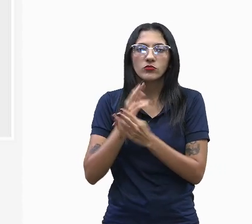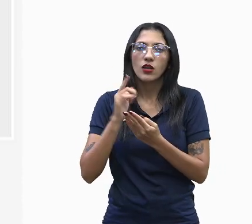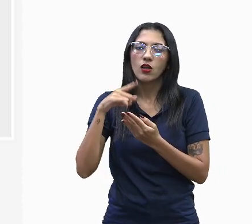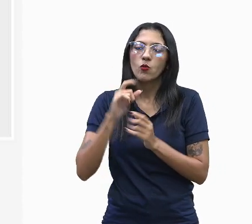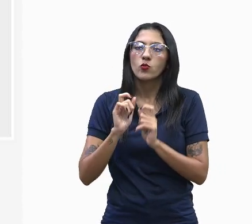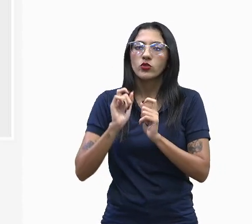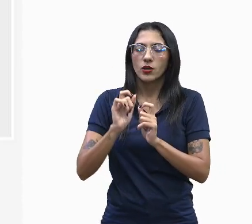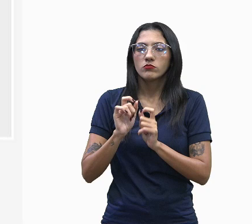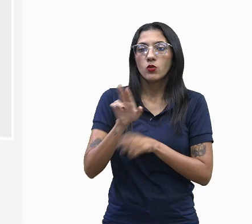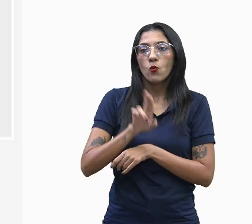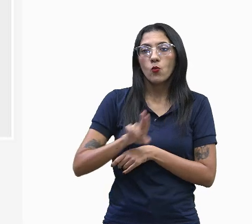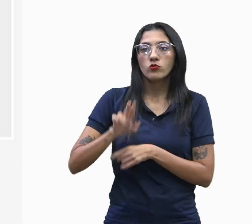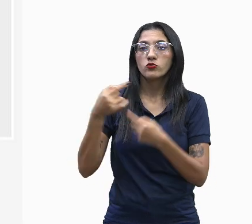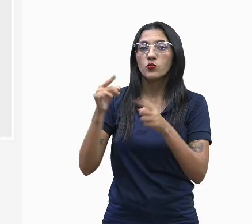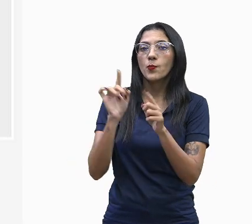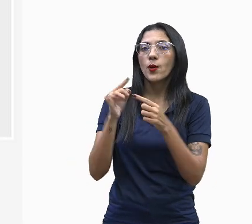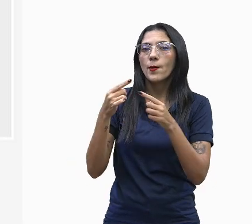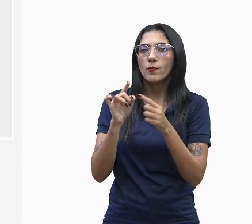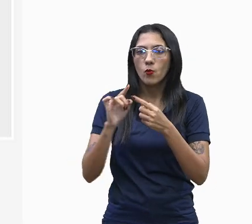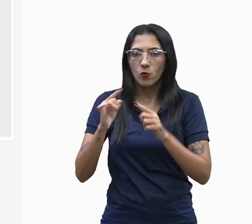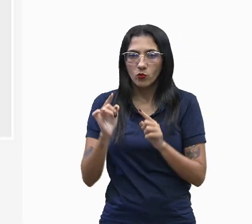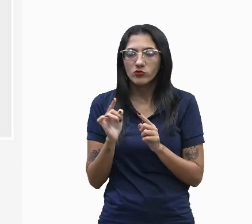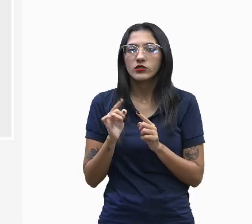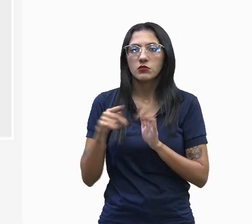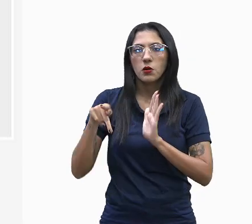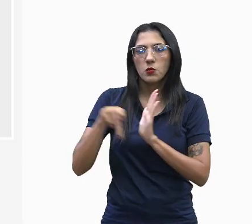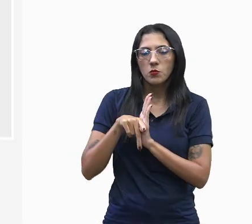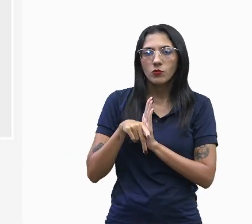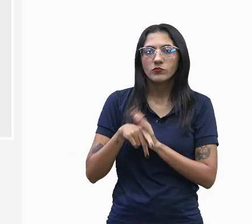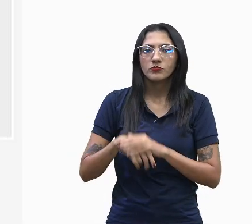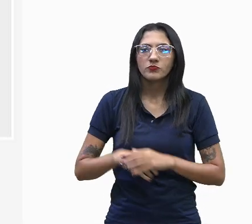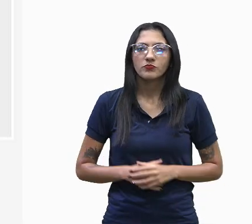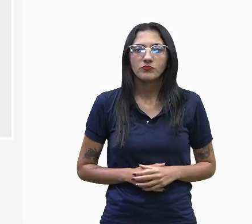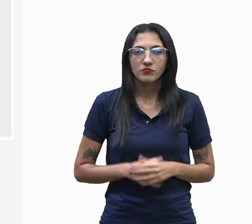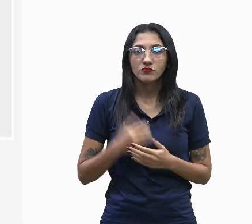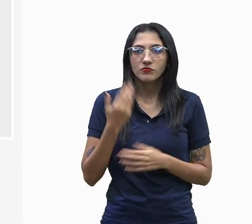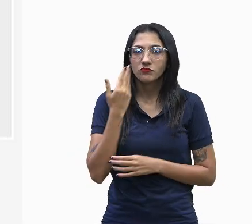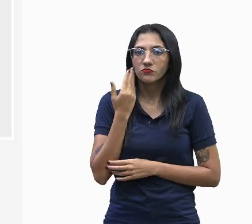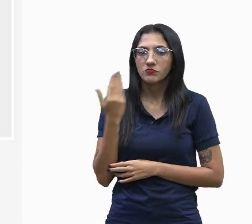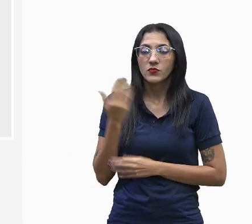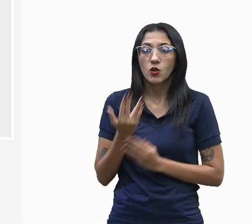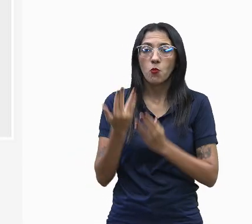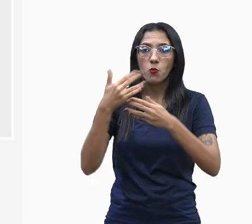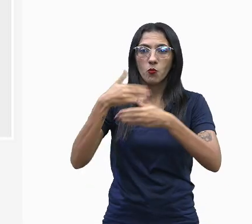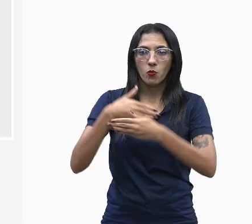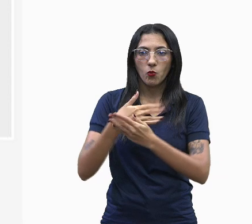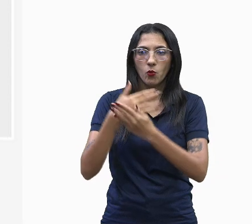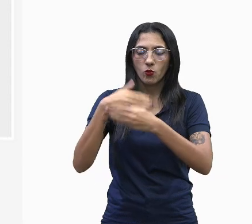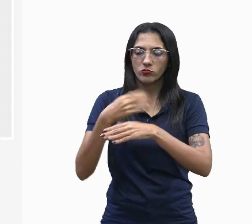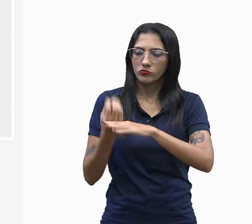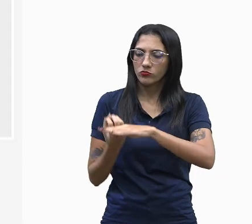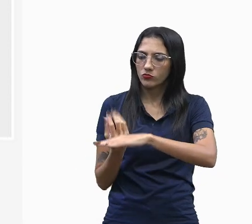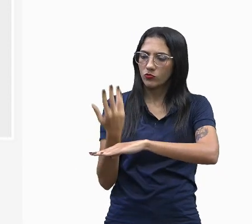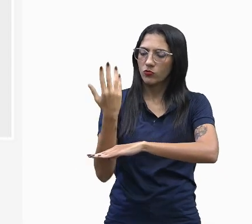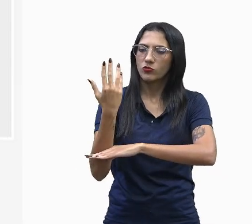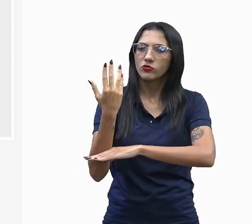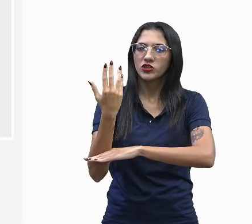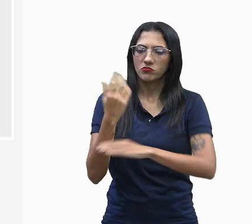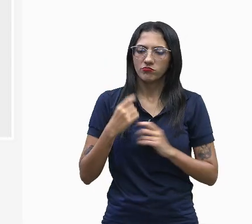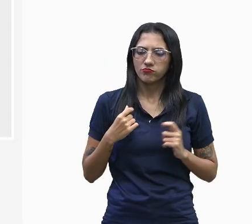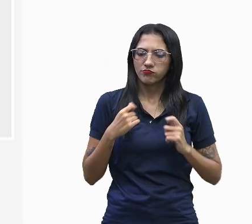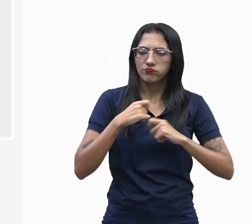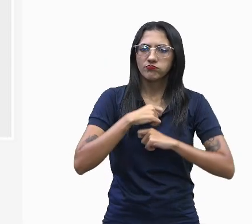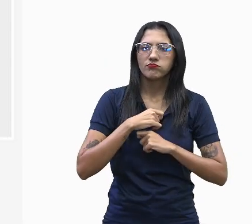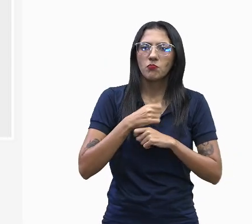paródia que diz o seguinte: canção do boto encantado no rio calmo, o boto aparece, de terno branco a